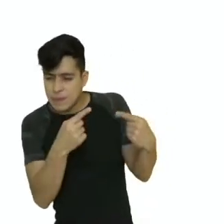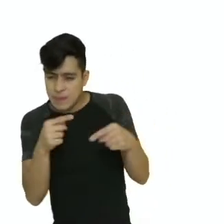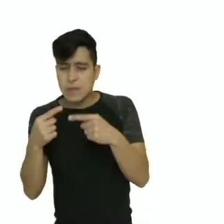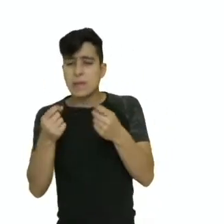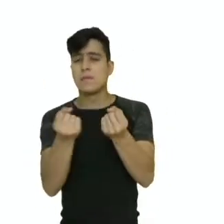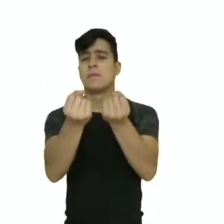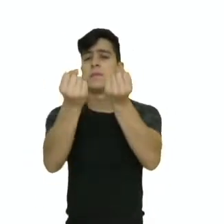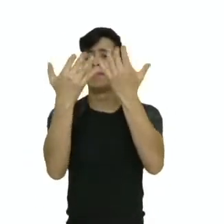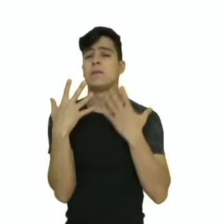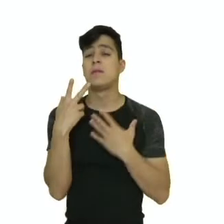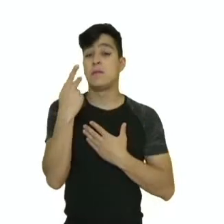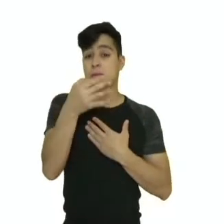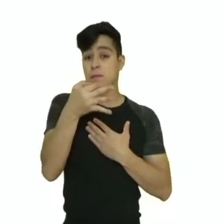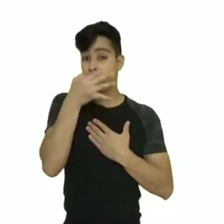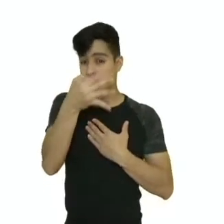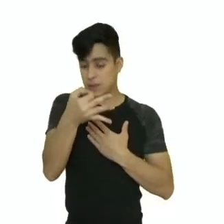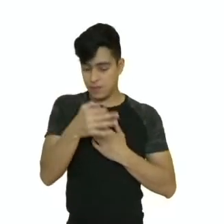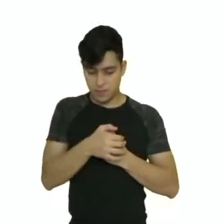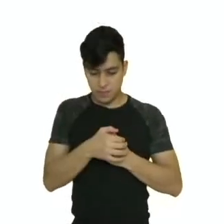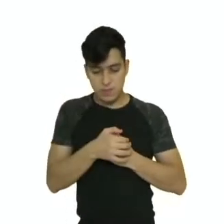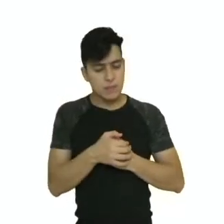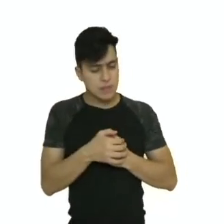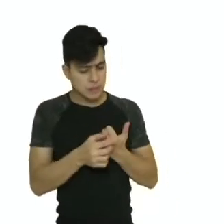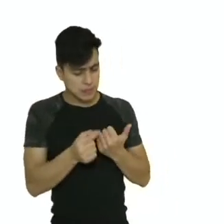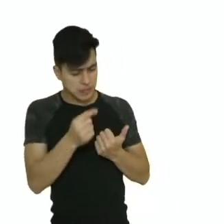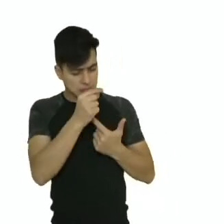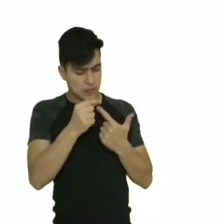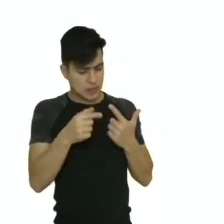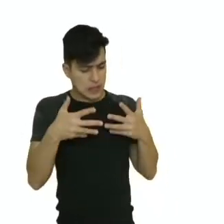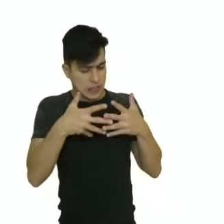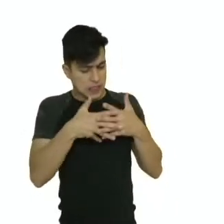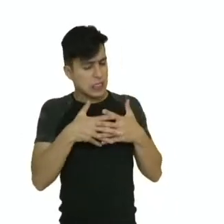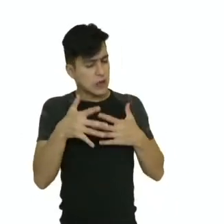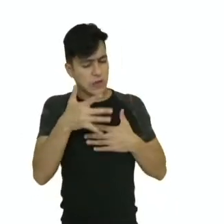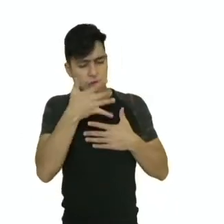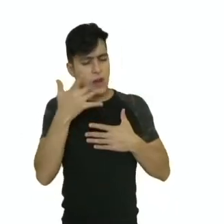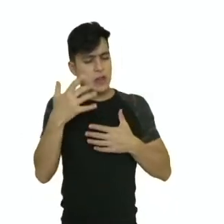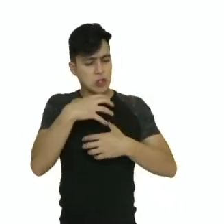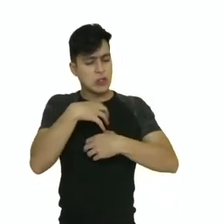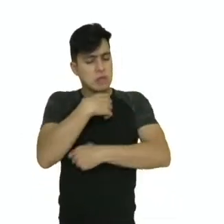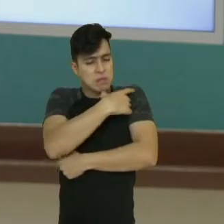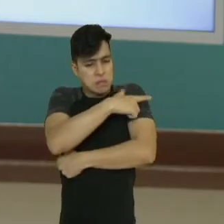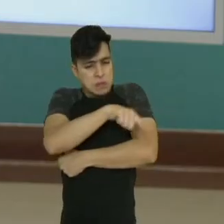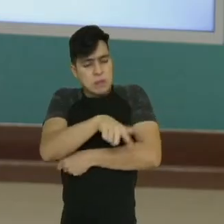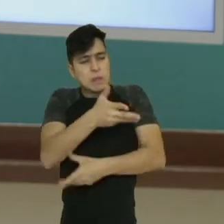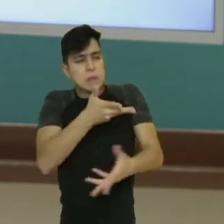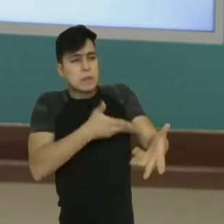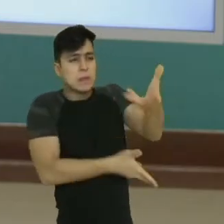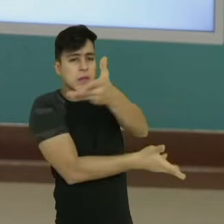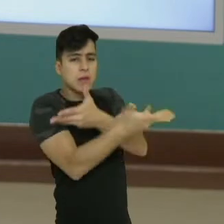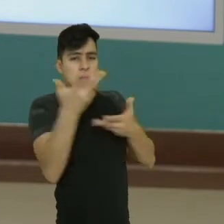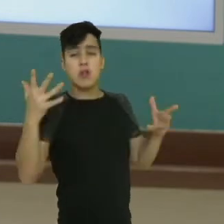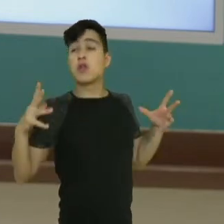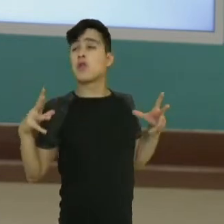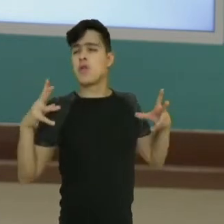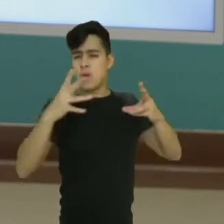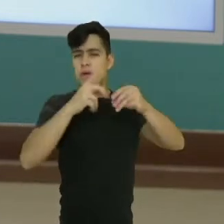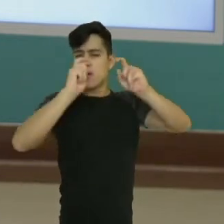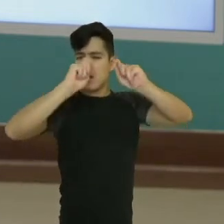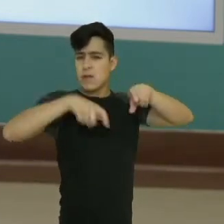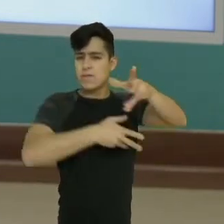opinião, destacando se todos os conflitos são resolvidos de forma diplomática e com negociação, ou seja, de forma